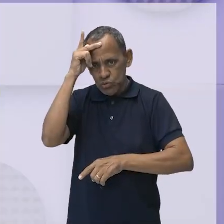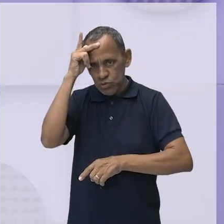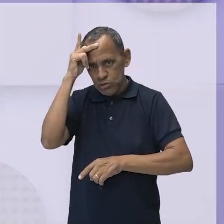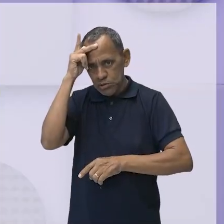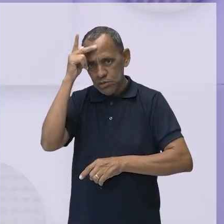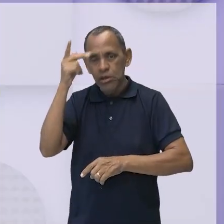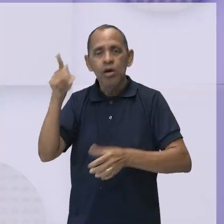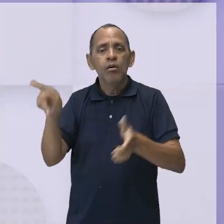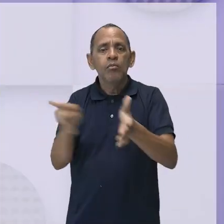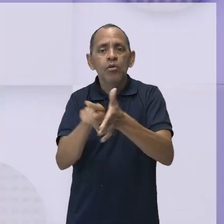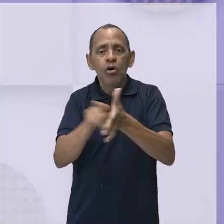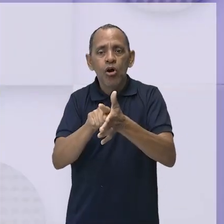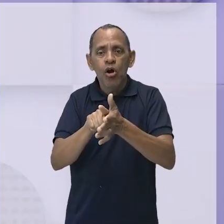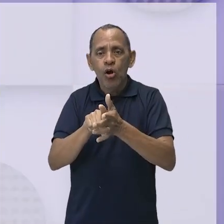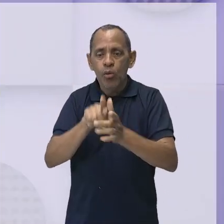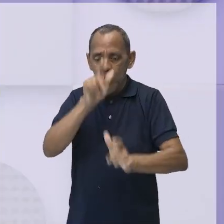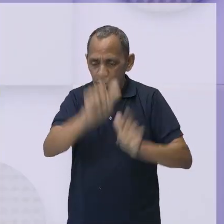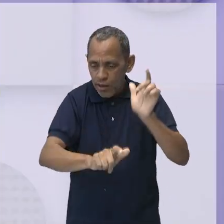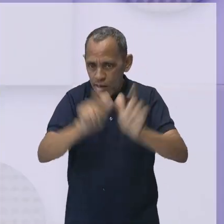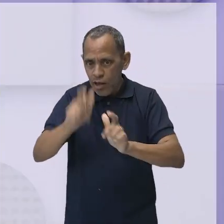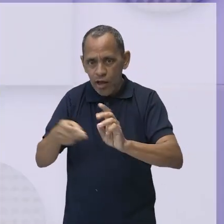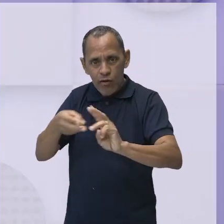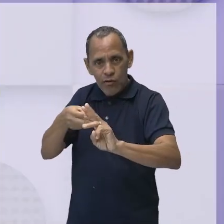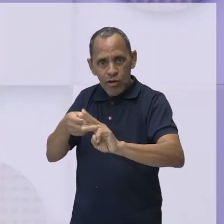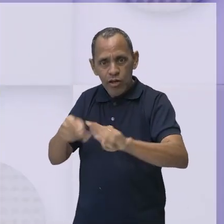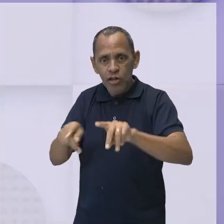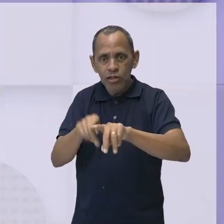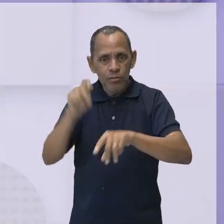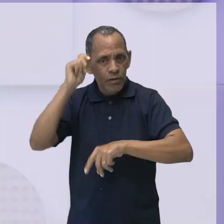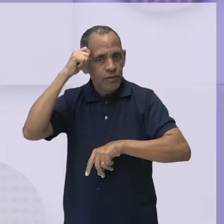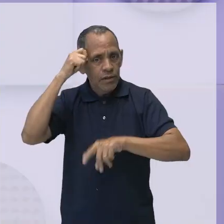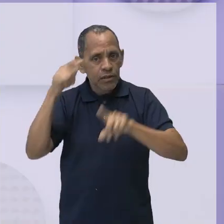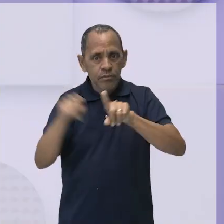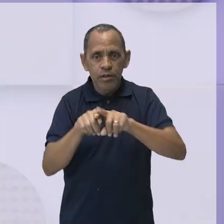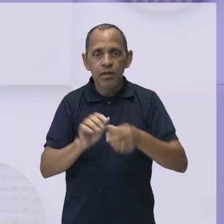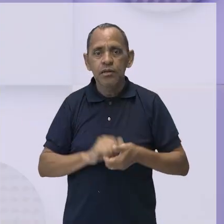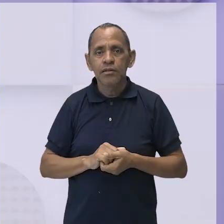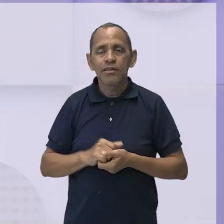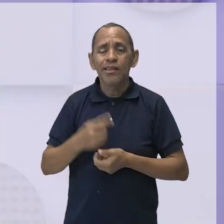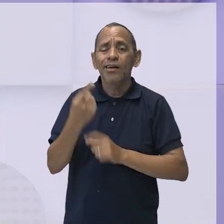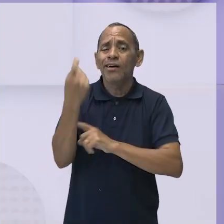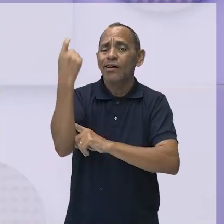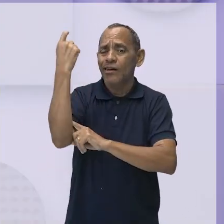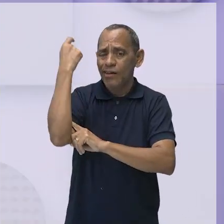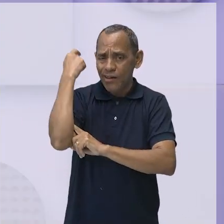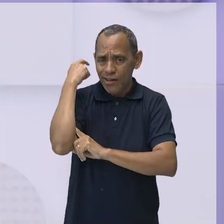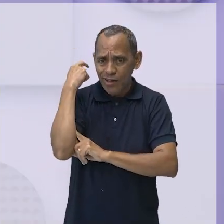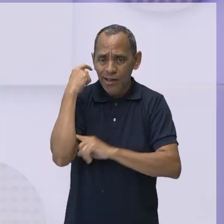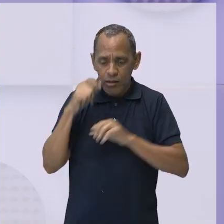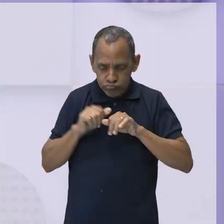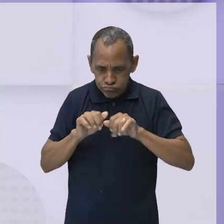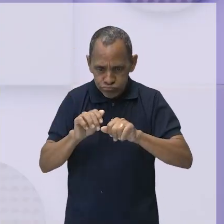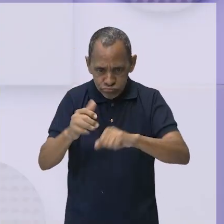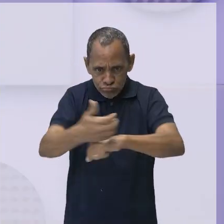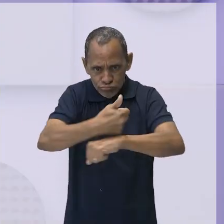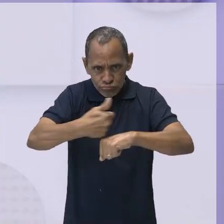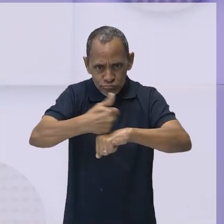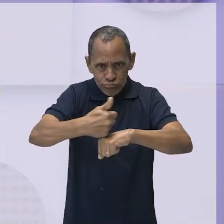desde a história do Brasil na colonização. E aqui é mais uma razão para a gente, de certa forma,